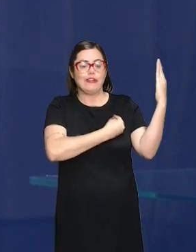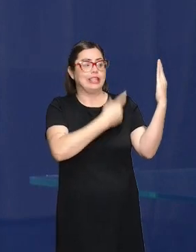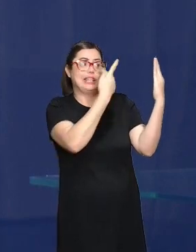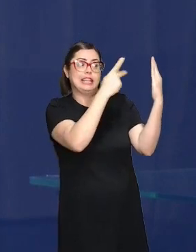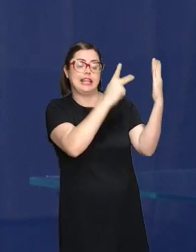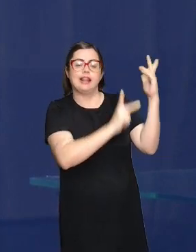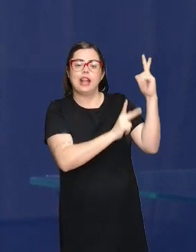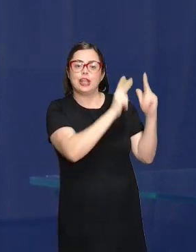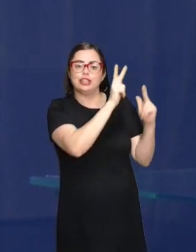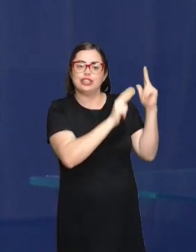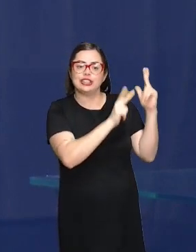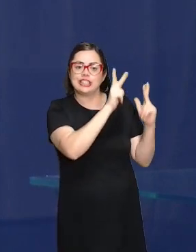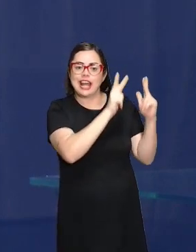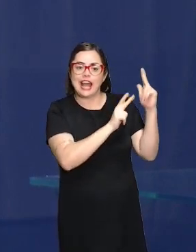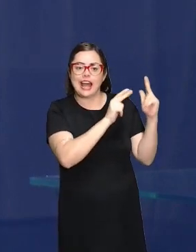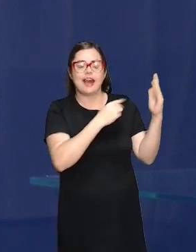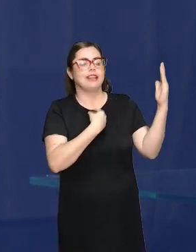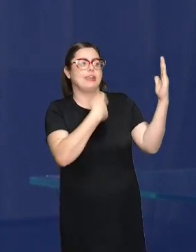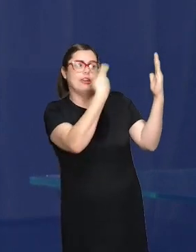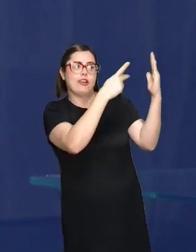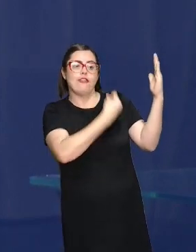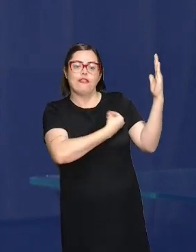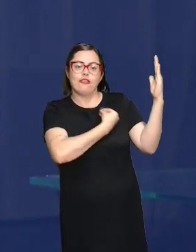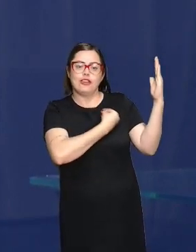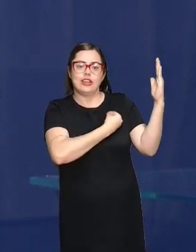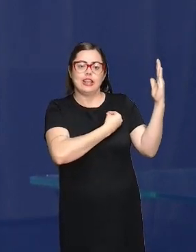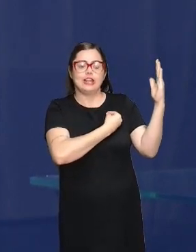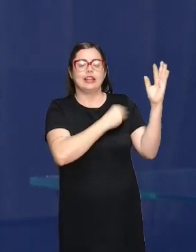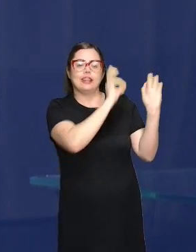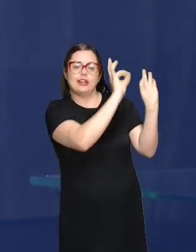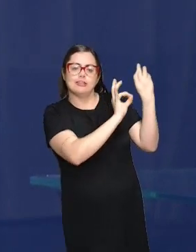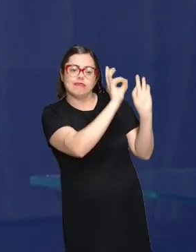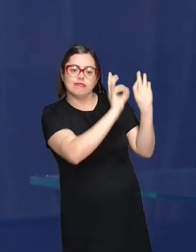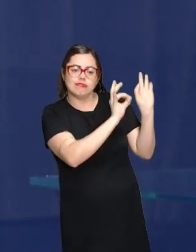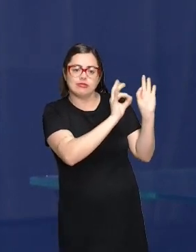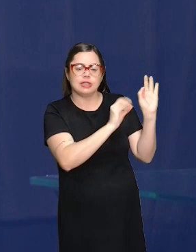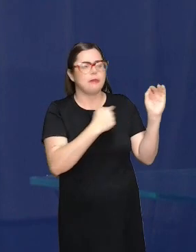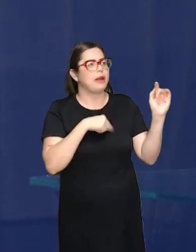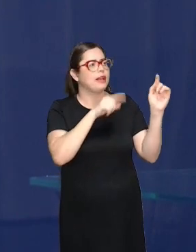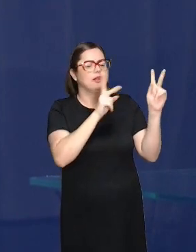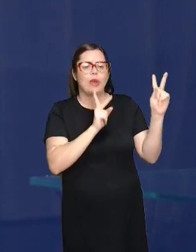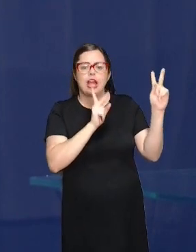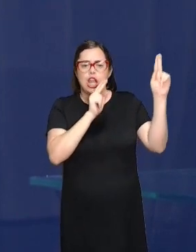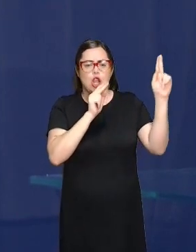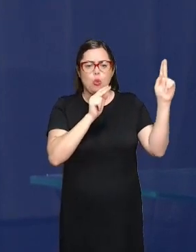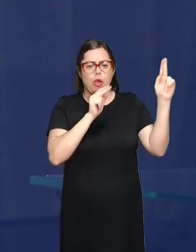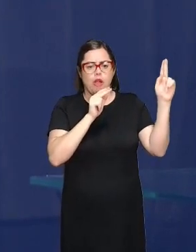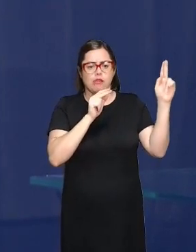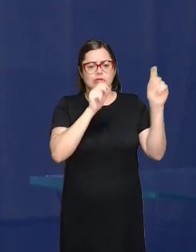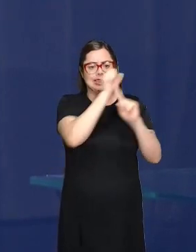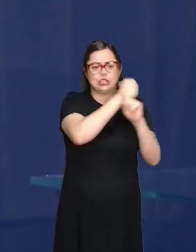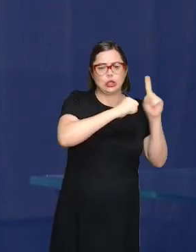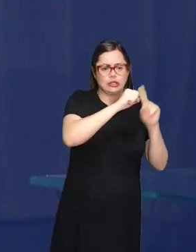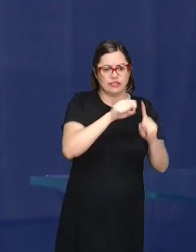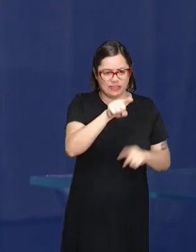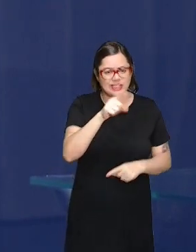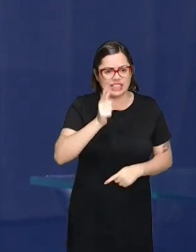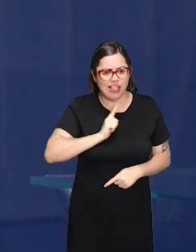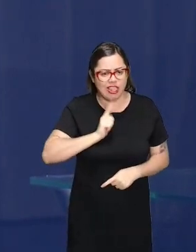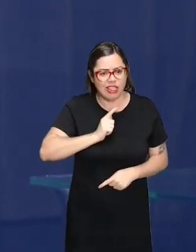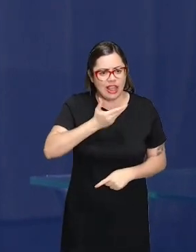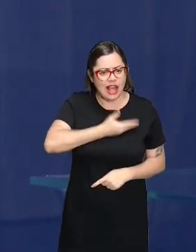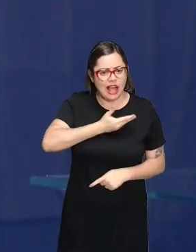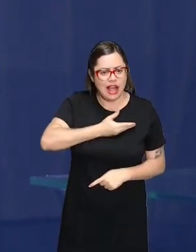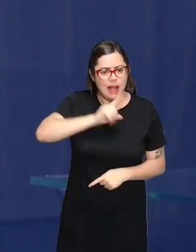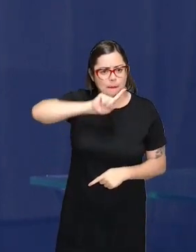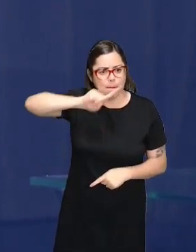vidas que não é compatível com o nosso círculo social pessoal mesmo. Assim, você não tem 1000 amigos, você não sabe da vida de